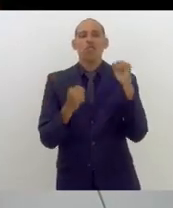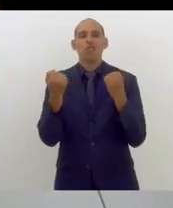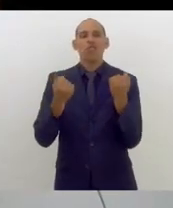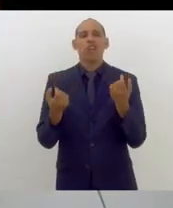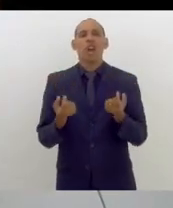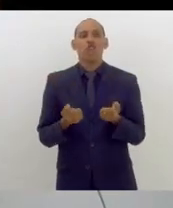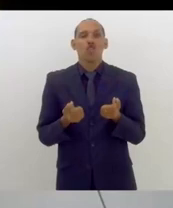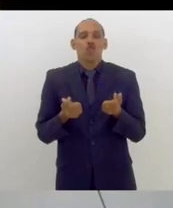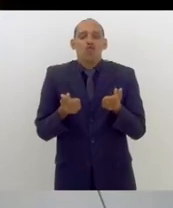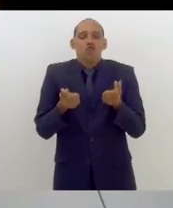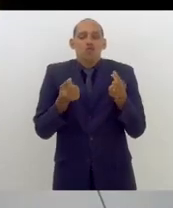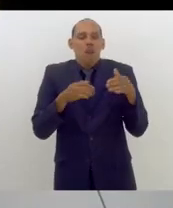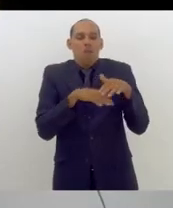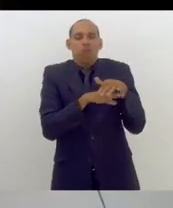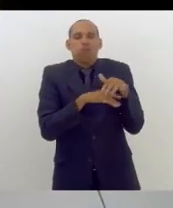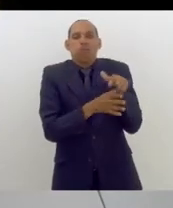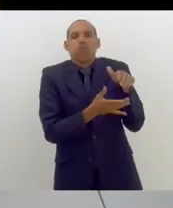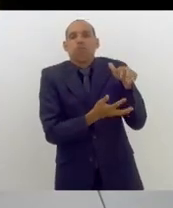aí usam